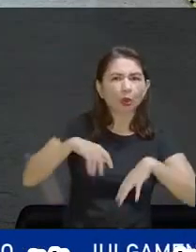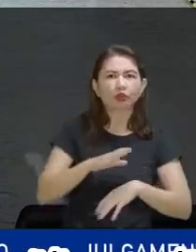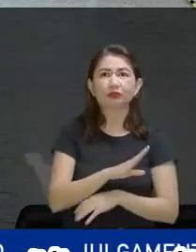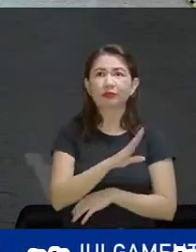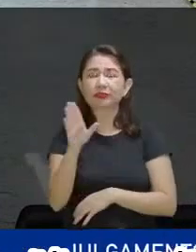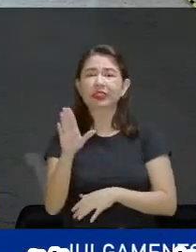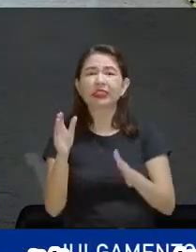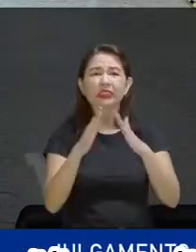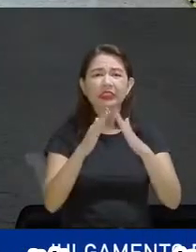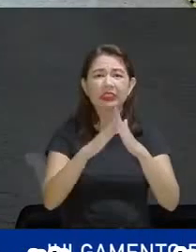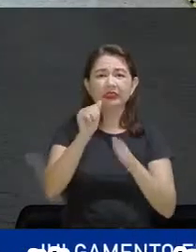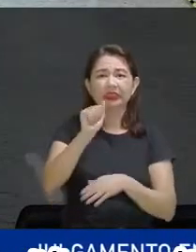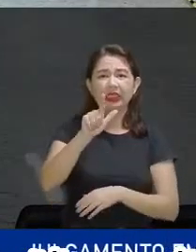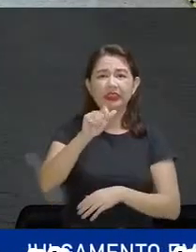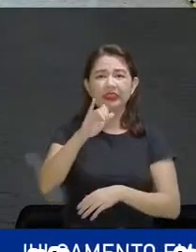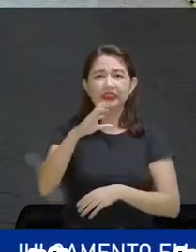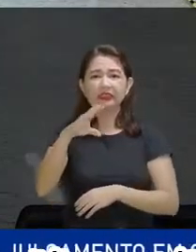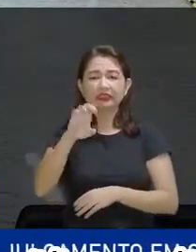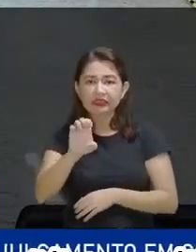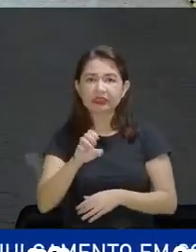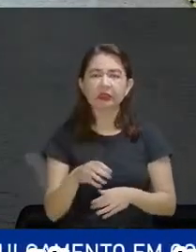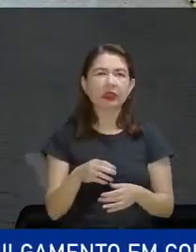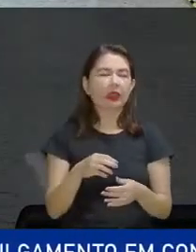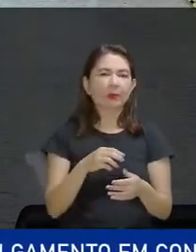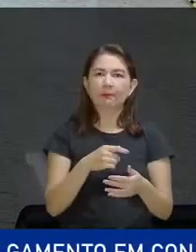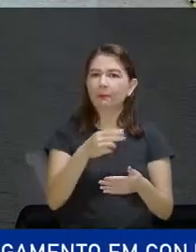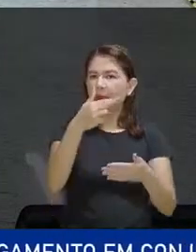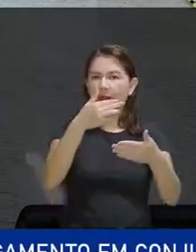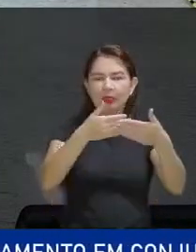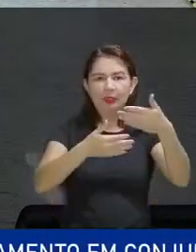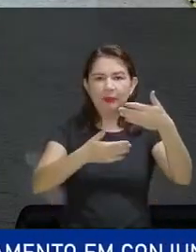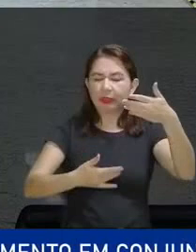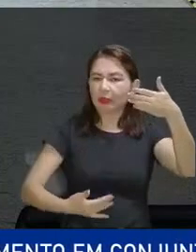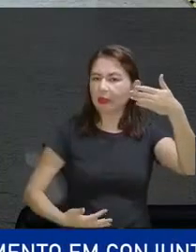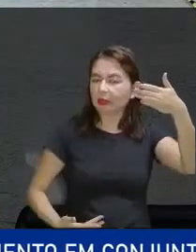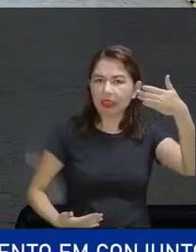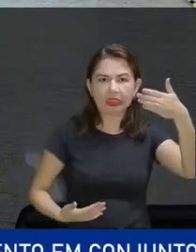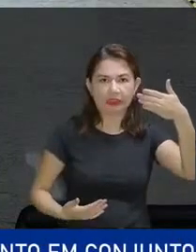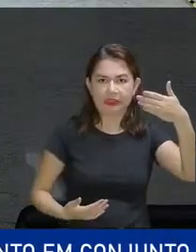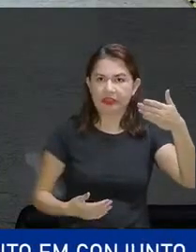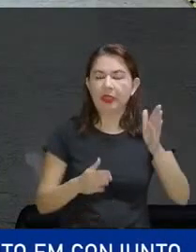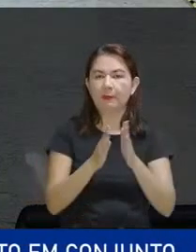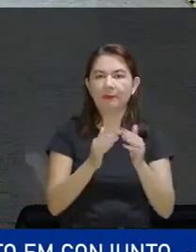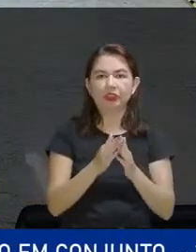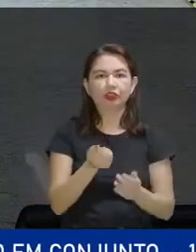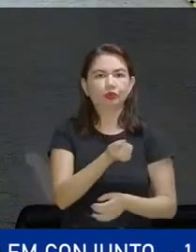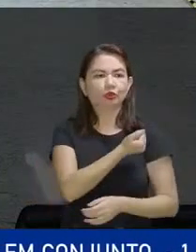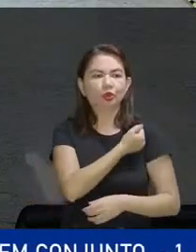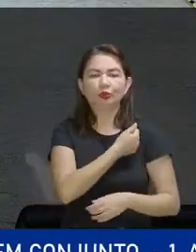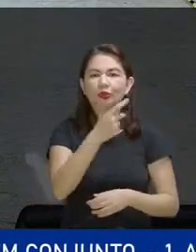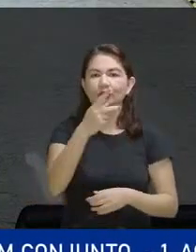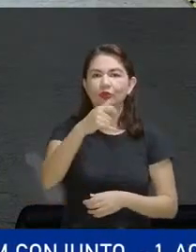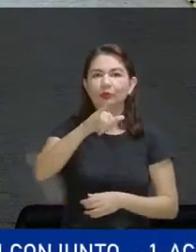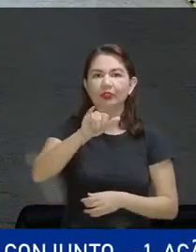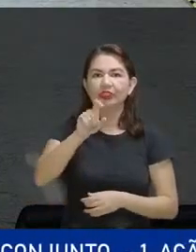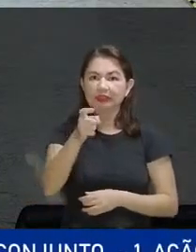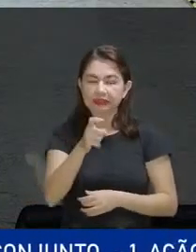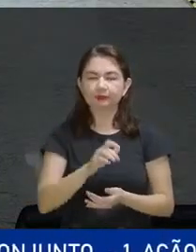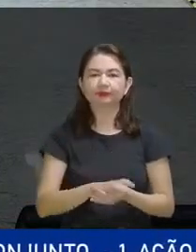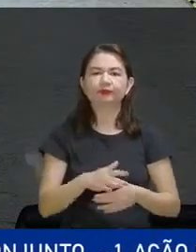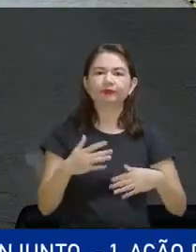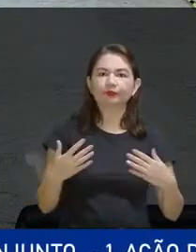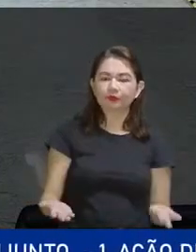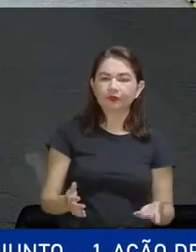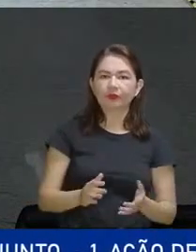Alice e já pegou aqui. Dentre outros diálogos, né? Dele mandando o número do Pix. Em outra passagem, Irlon